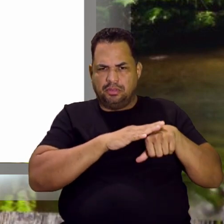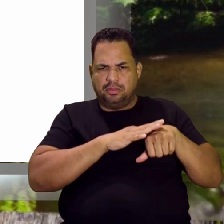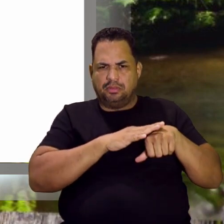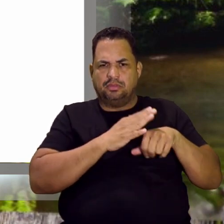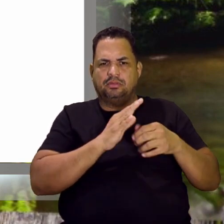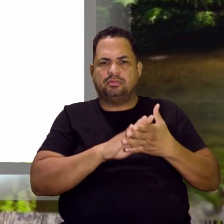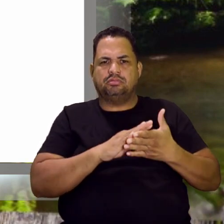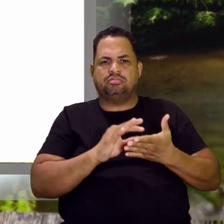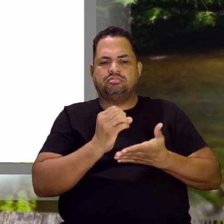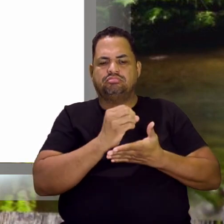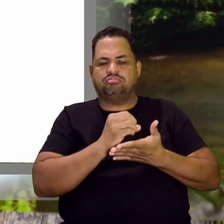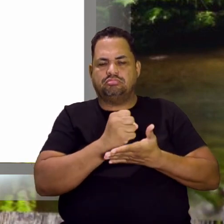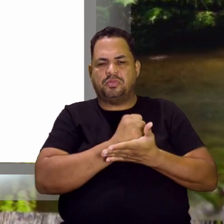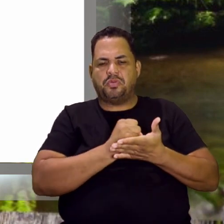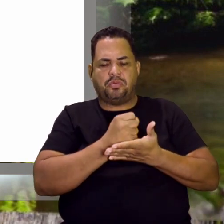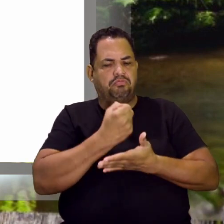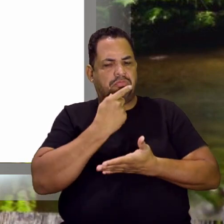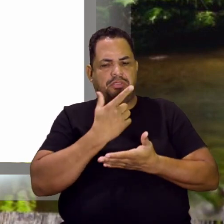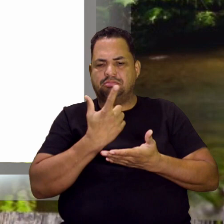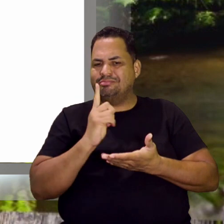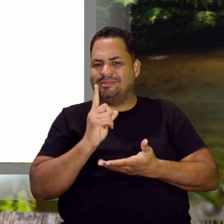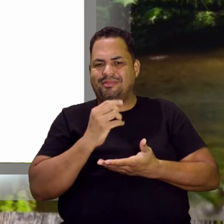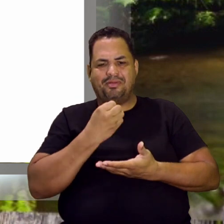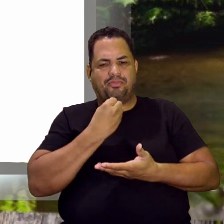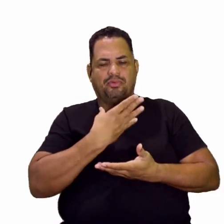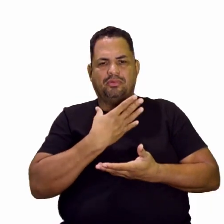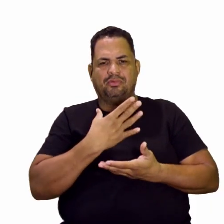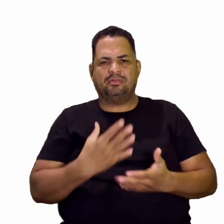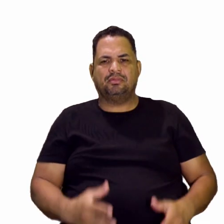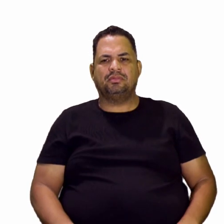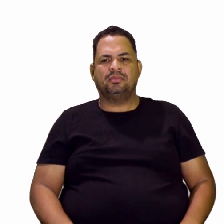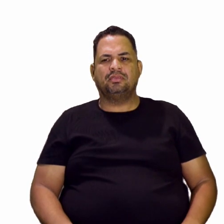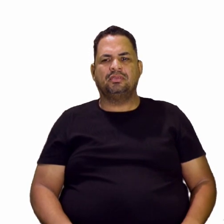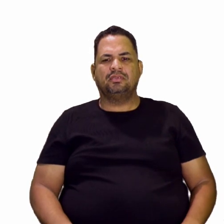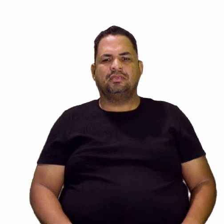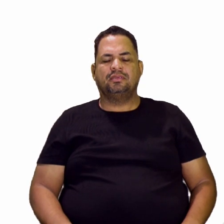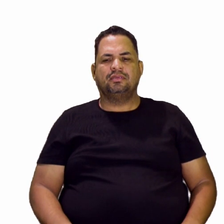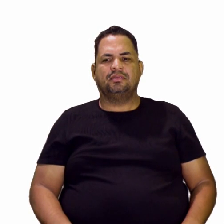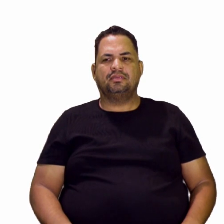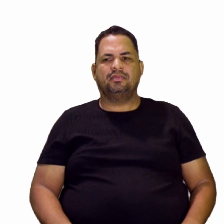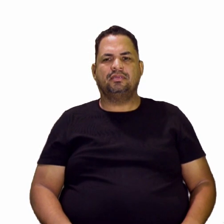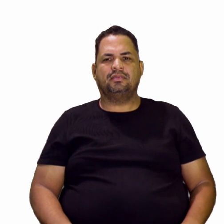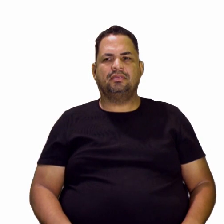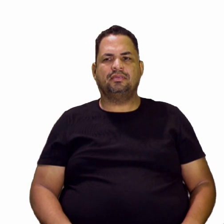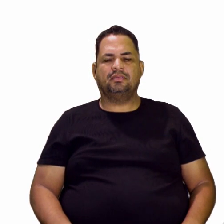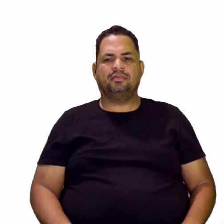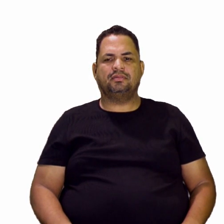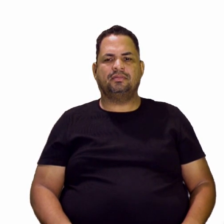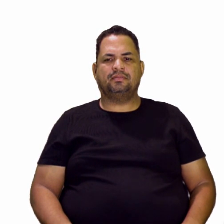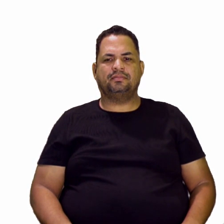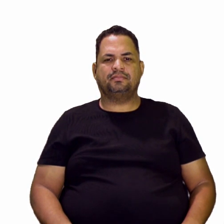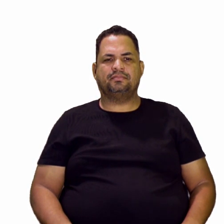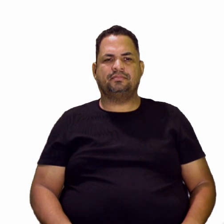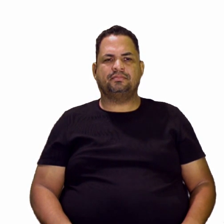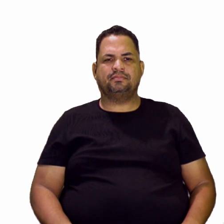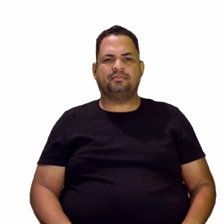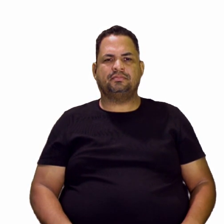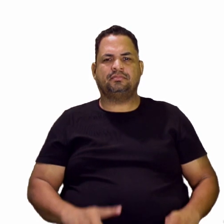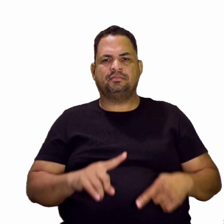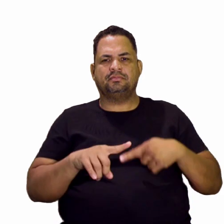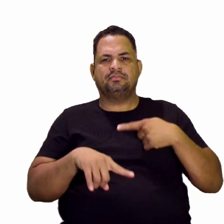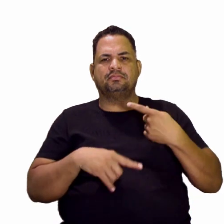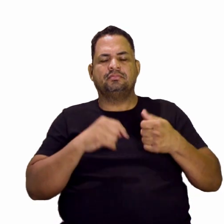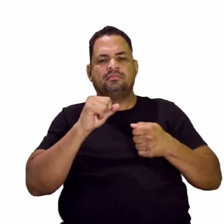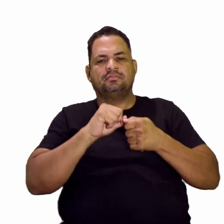aquela droga realmente não está sendo eficaz. Entendeu? Vamos lá. Joga na tela, indo para frente. Depois